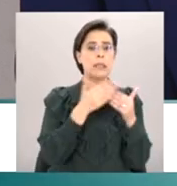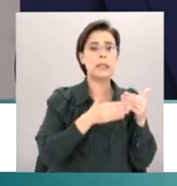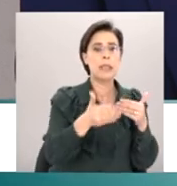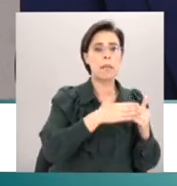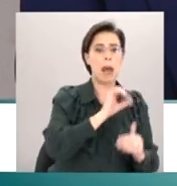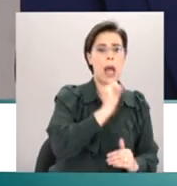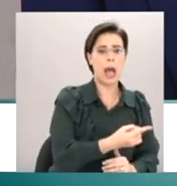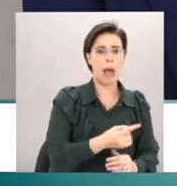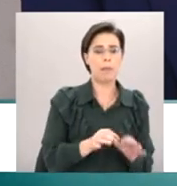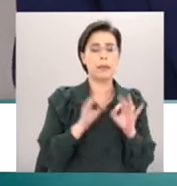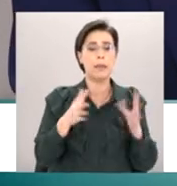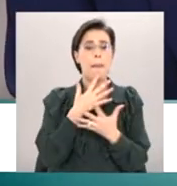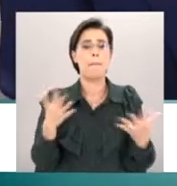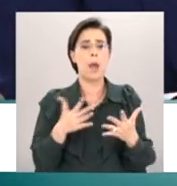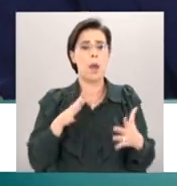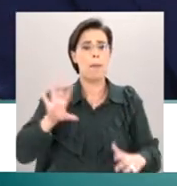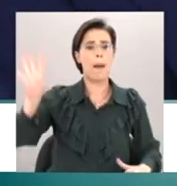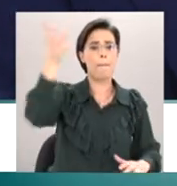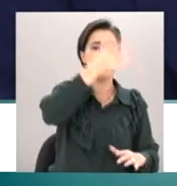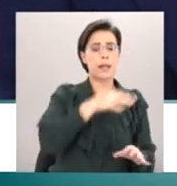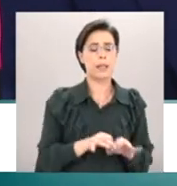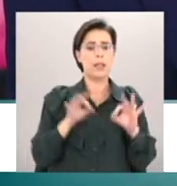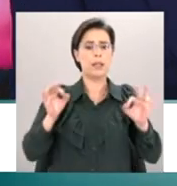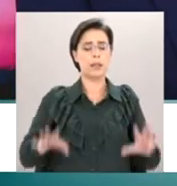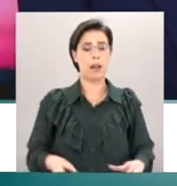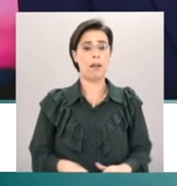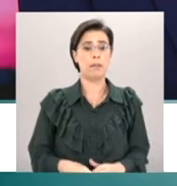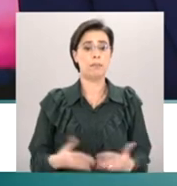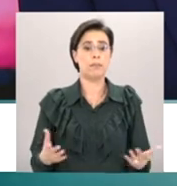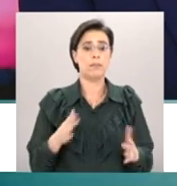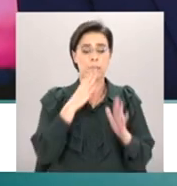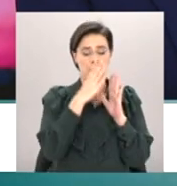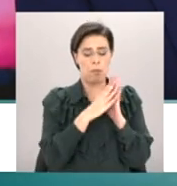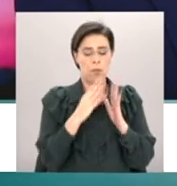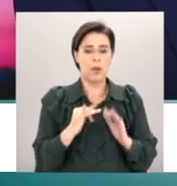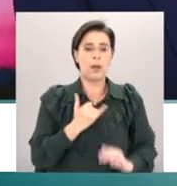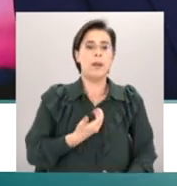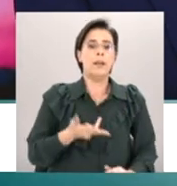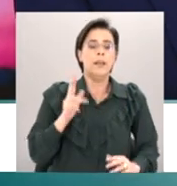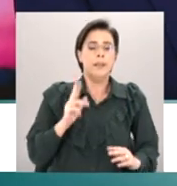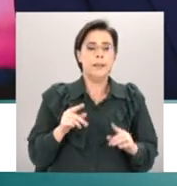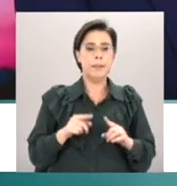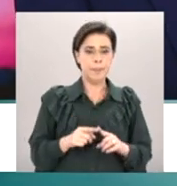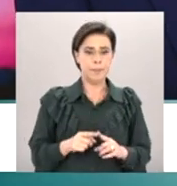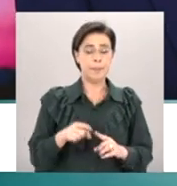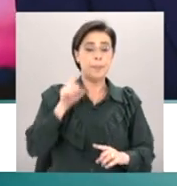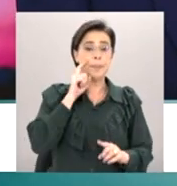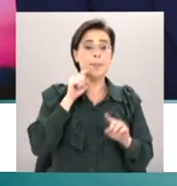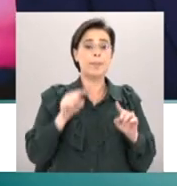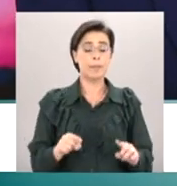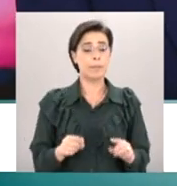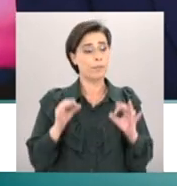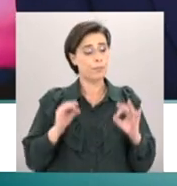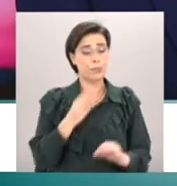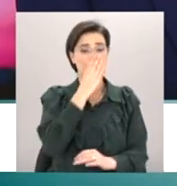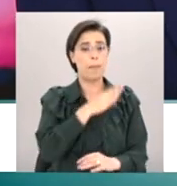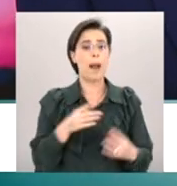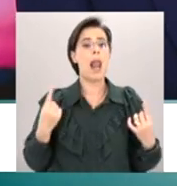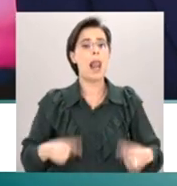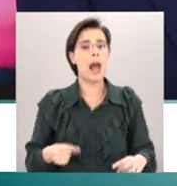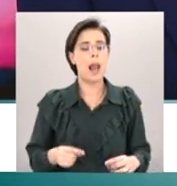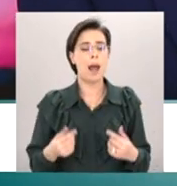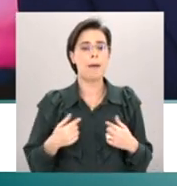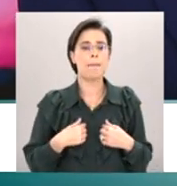semanas como é atendido a maior parte dos países onde os modelos tentativa levar um dele defende estão implantados